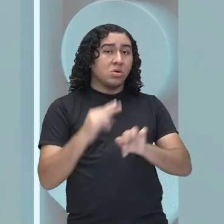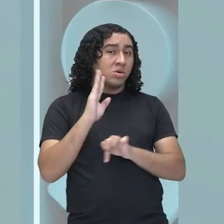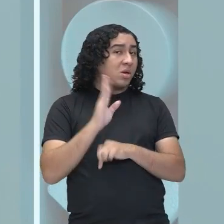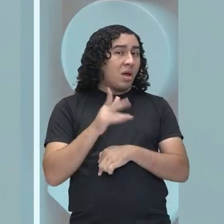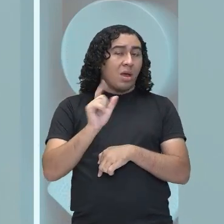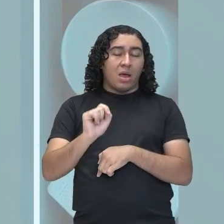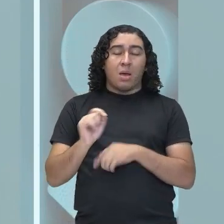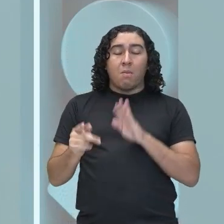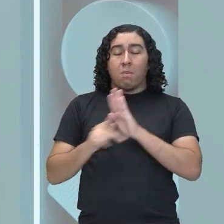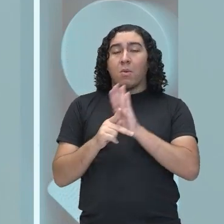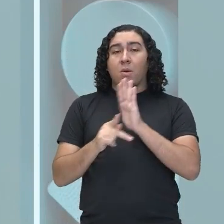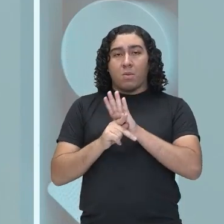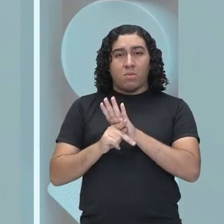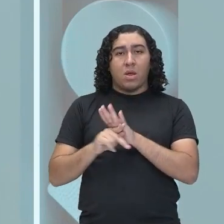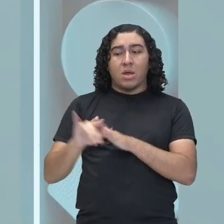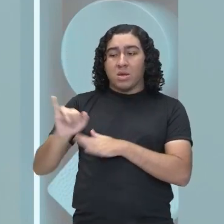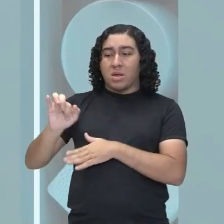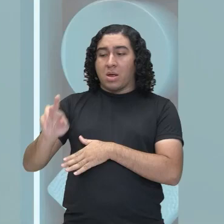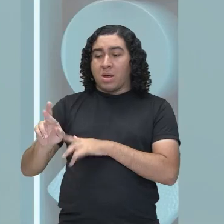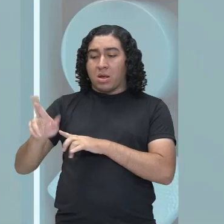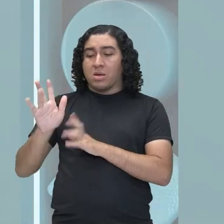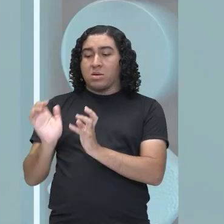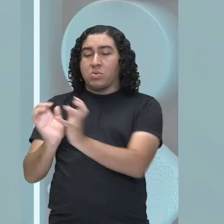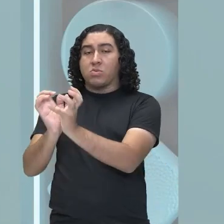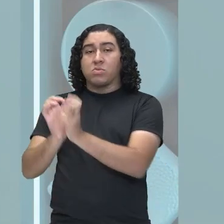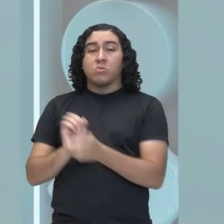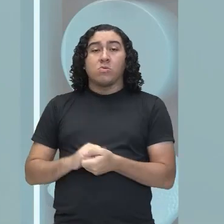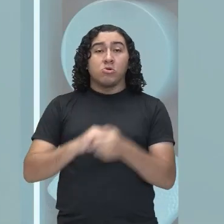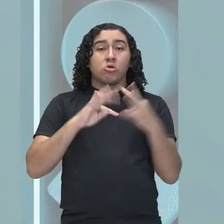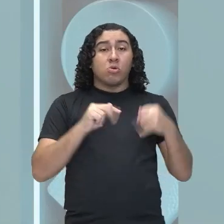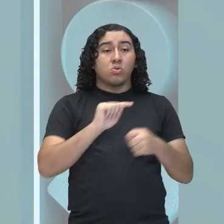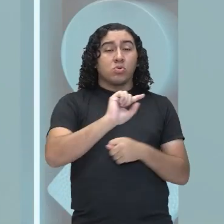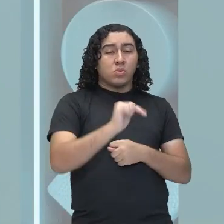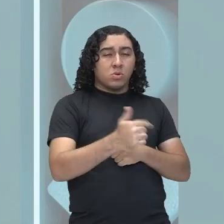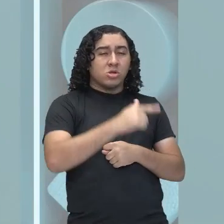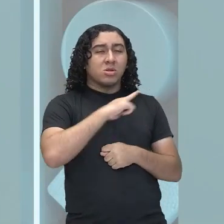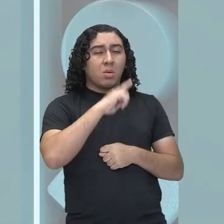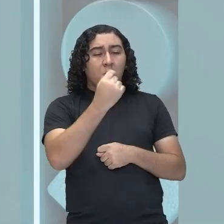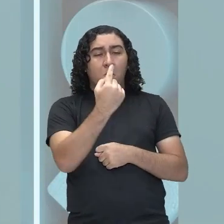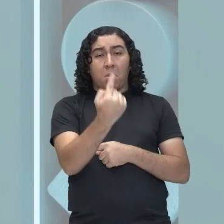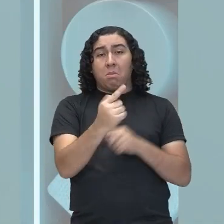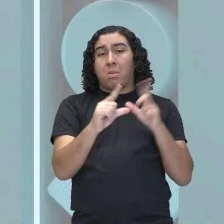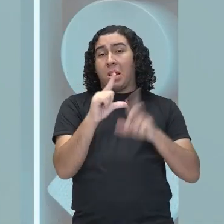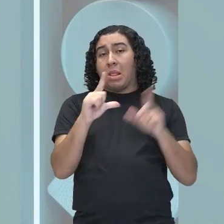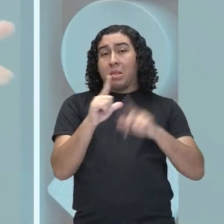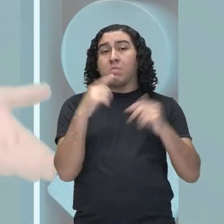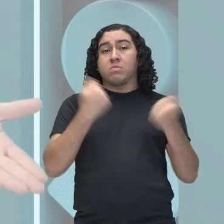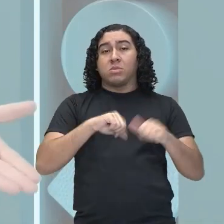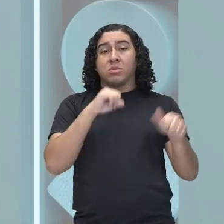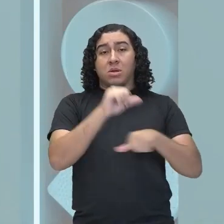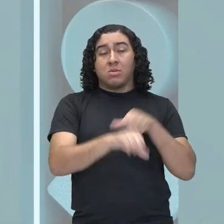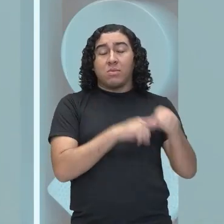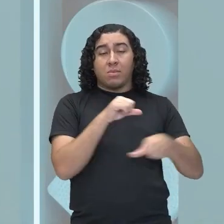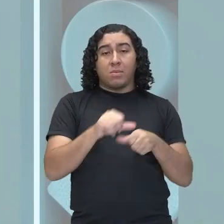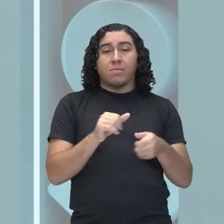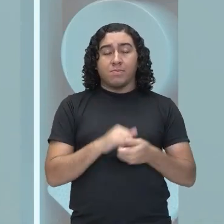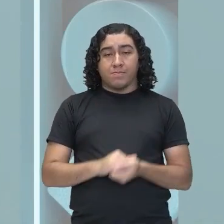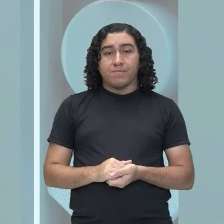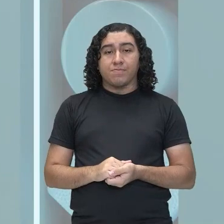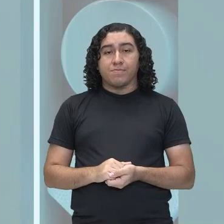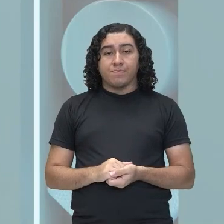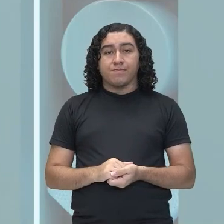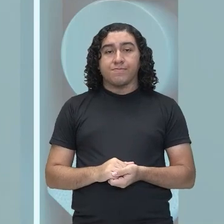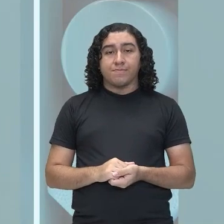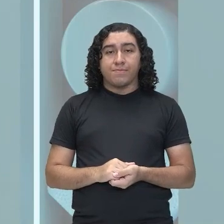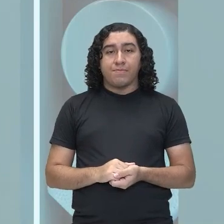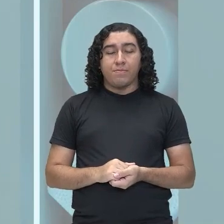terceira conjugação né somente esse todos os demais nem que seja uma única letra vai ter como caso do verbo ser e ser na